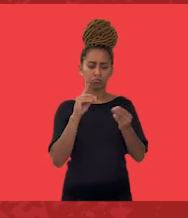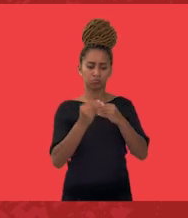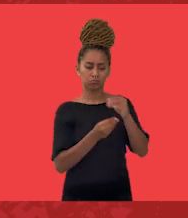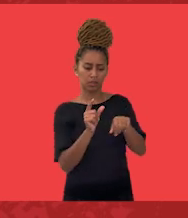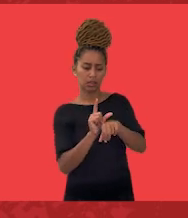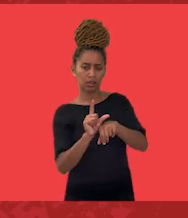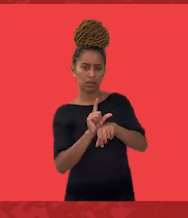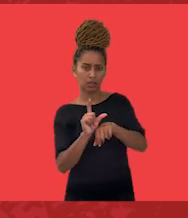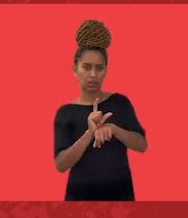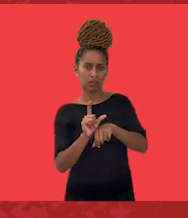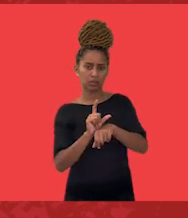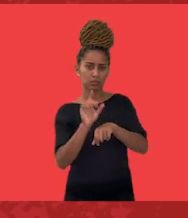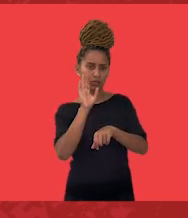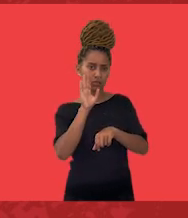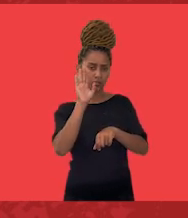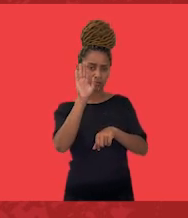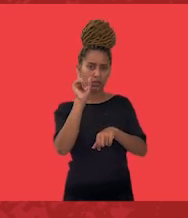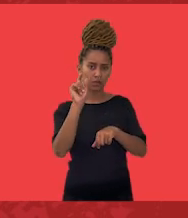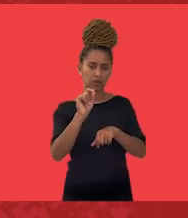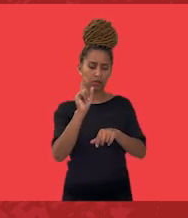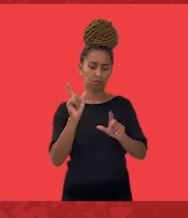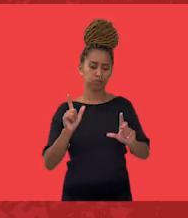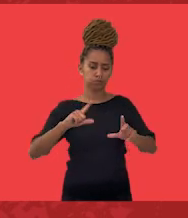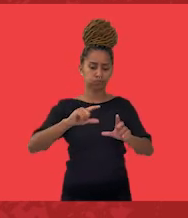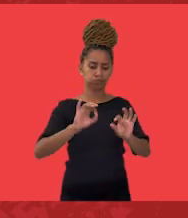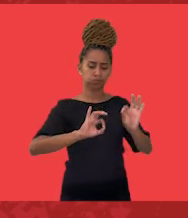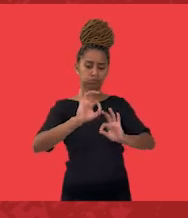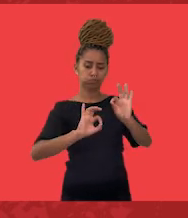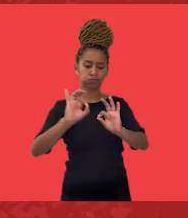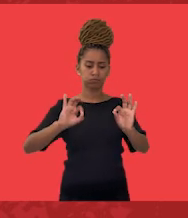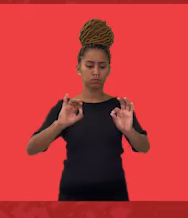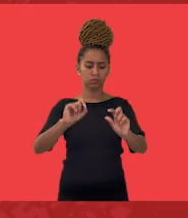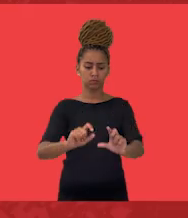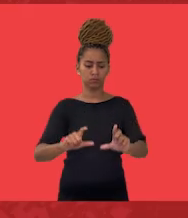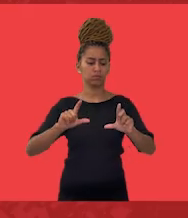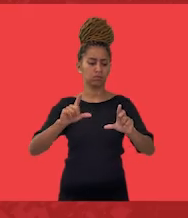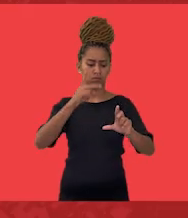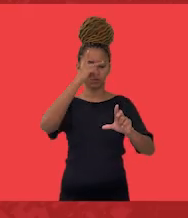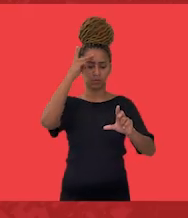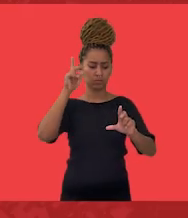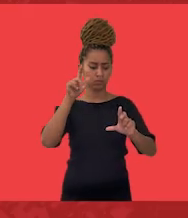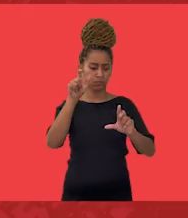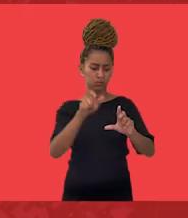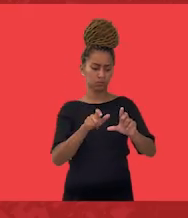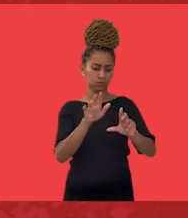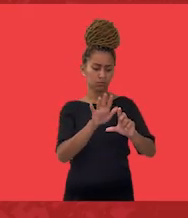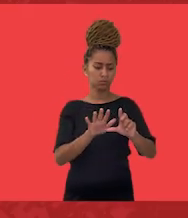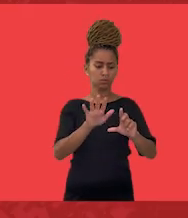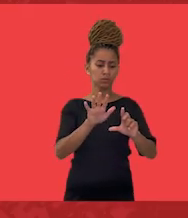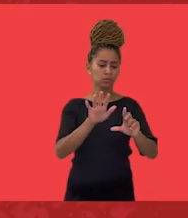renda prateada. Aqui também se queimam ventre, dorso, punhos,